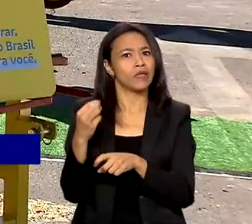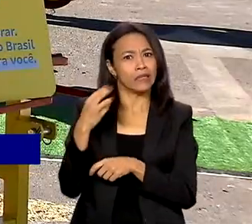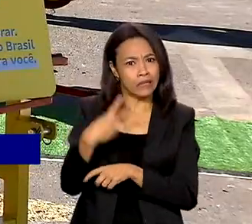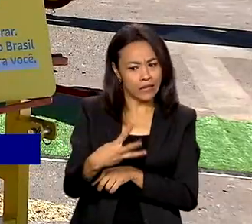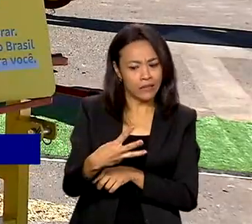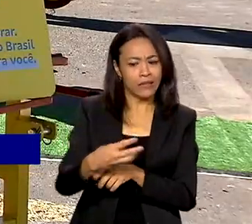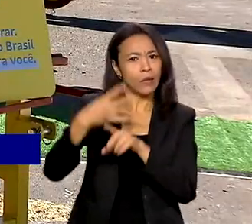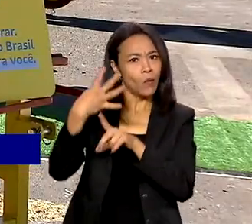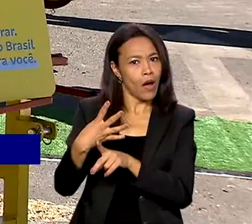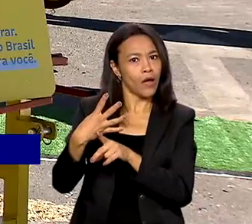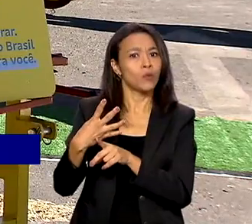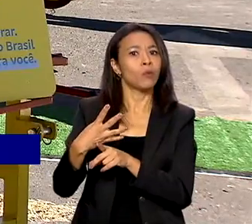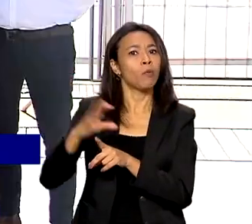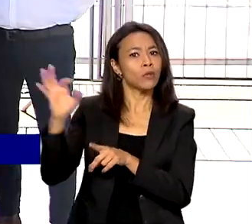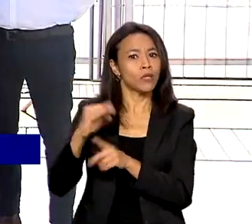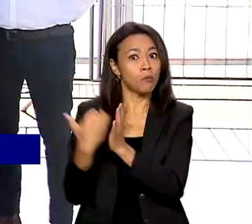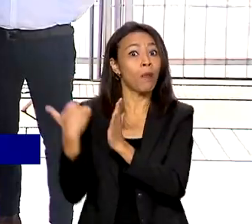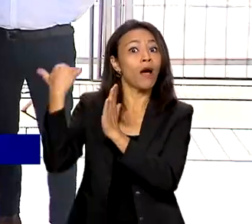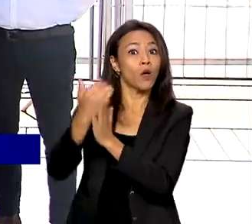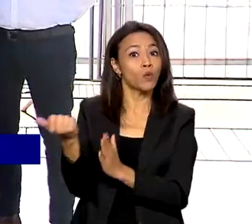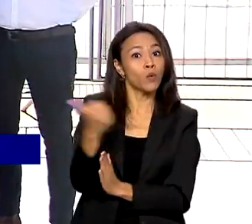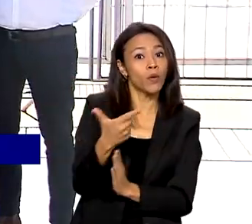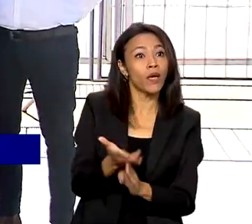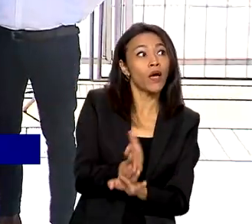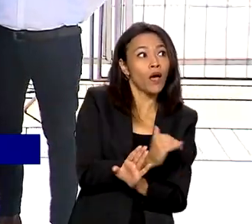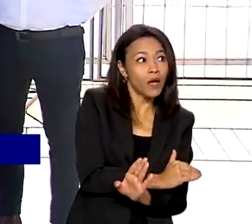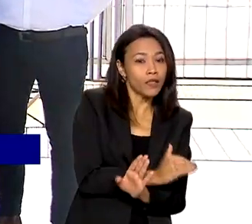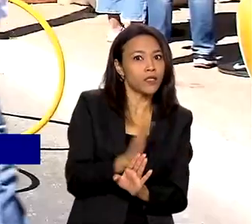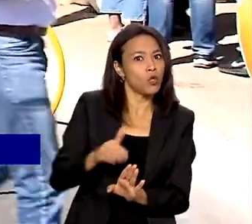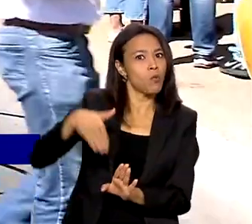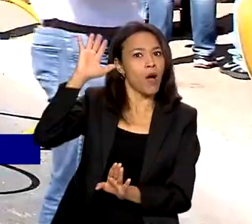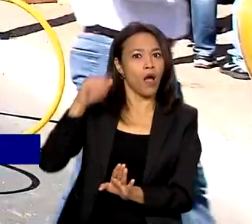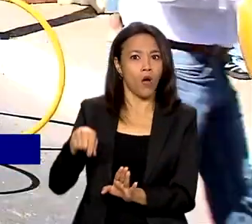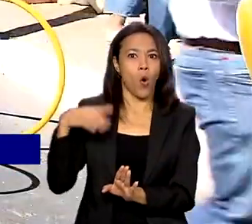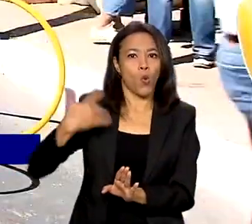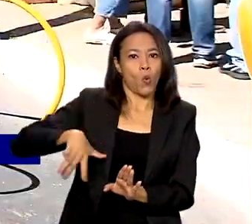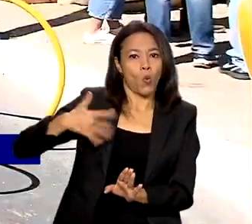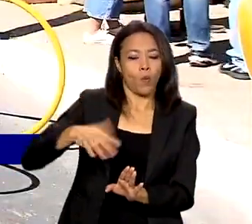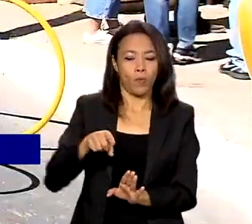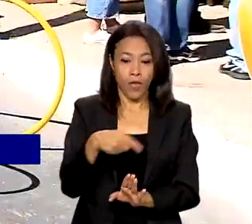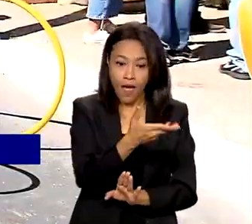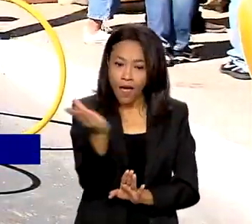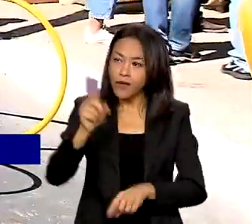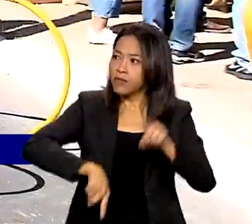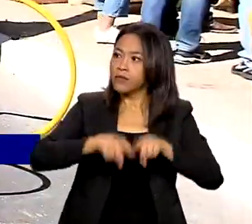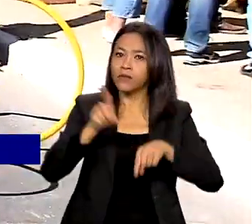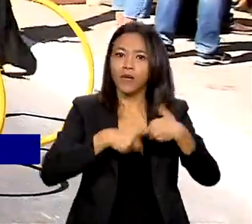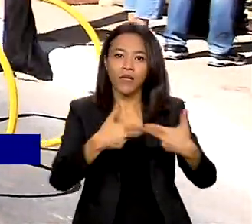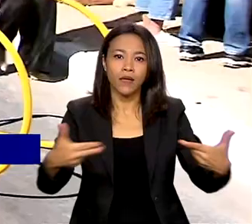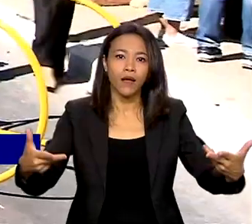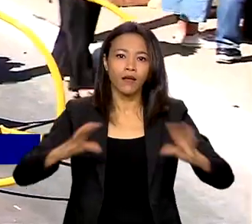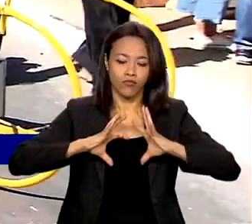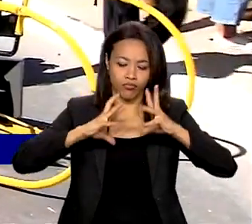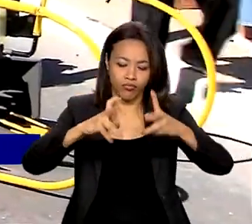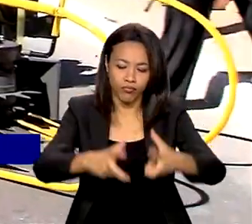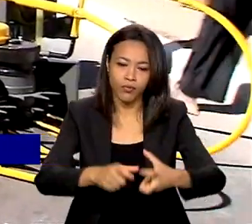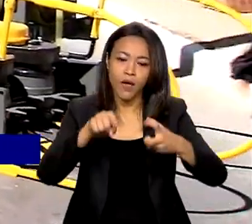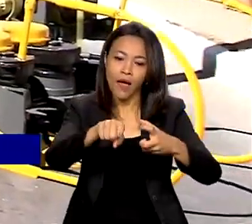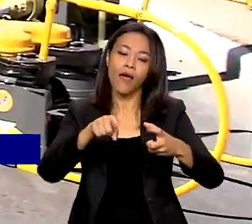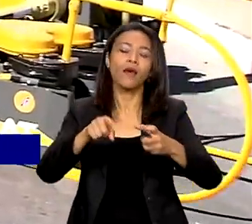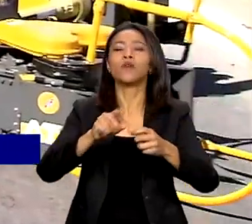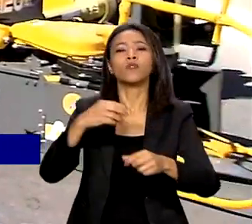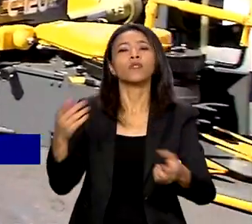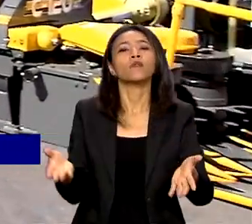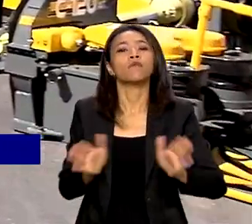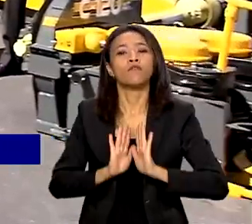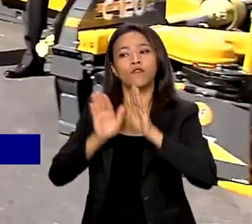do que ofertado anteriormente e o maior da série histórica. Essas máquinas e equipamentos foram feitos exclusivamente